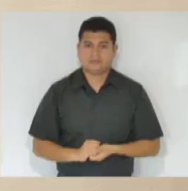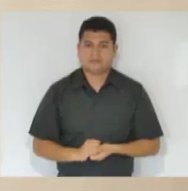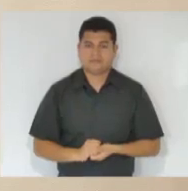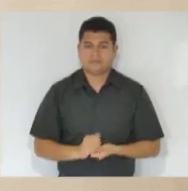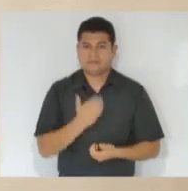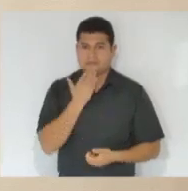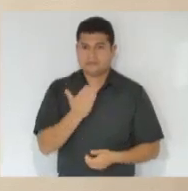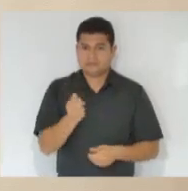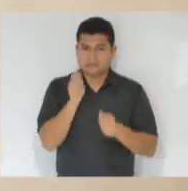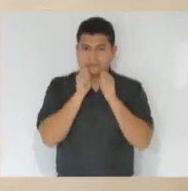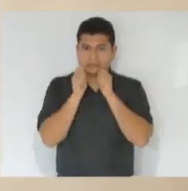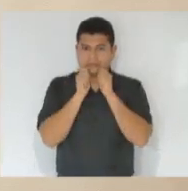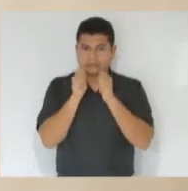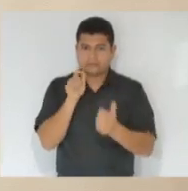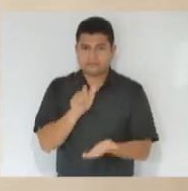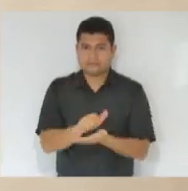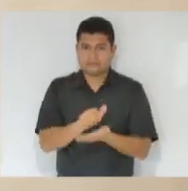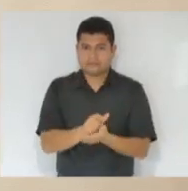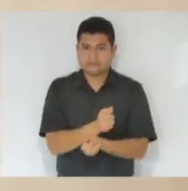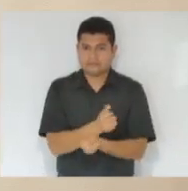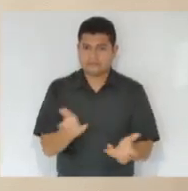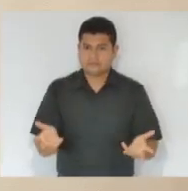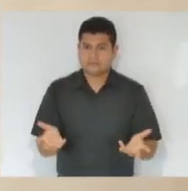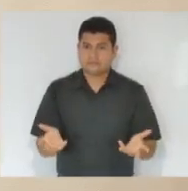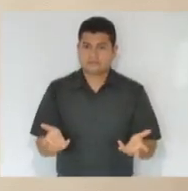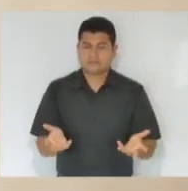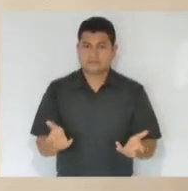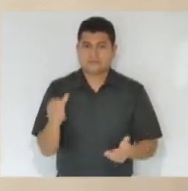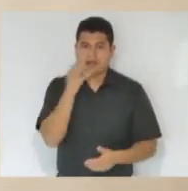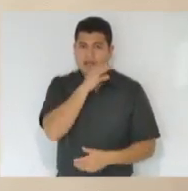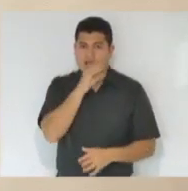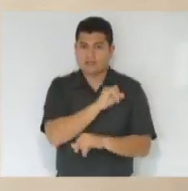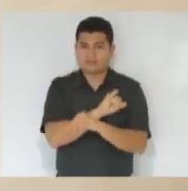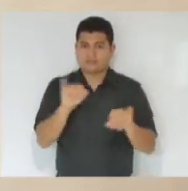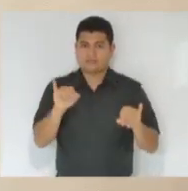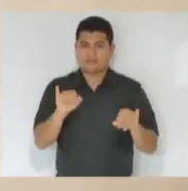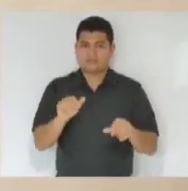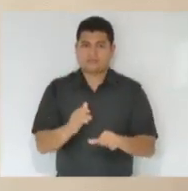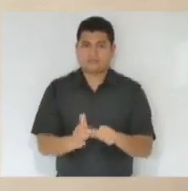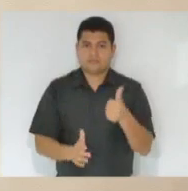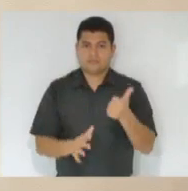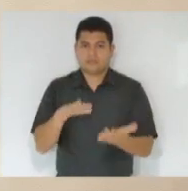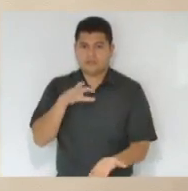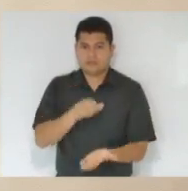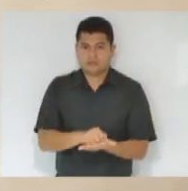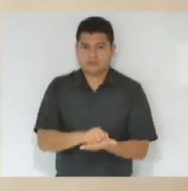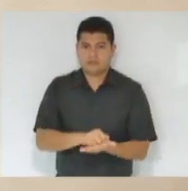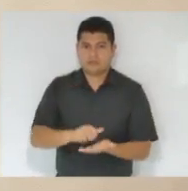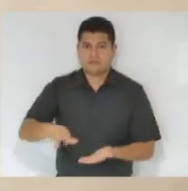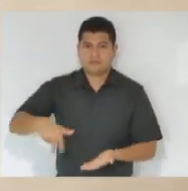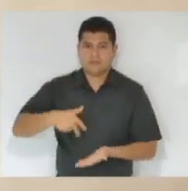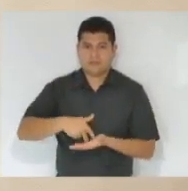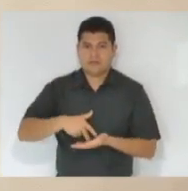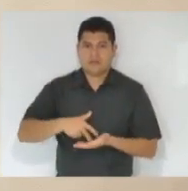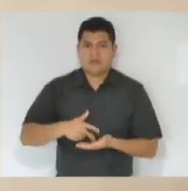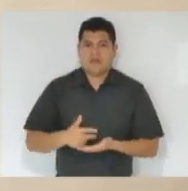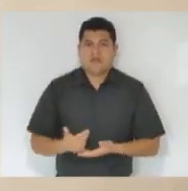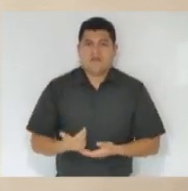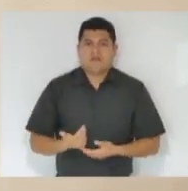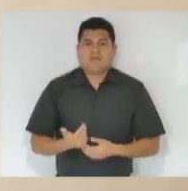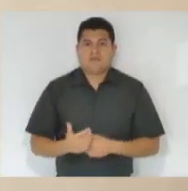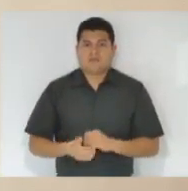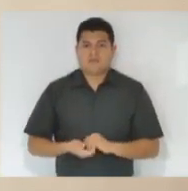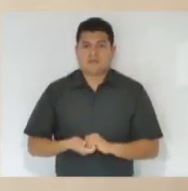Solicito à assessoria que proceda à distribuição do expediente. Breves comunicações. Primeiro orador inscrito é o deputado Moacir Sopelsa. Tem